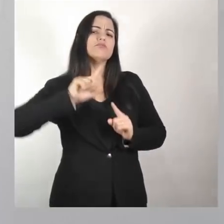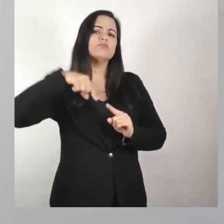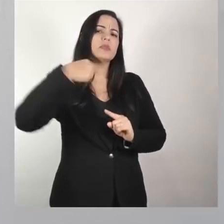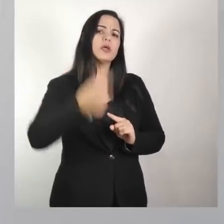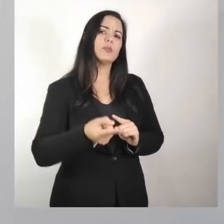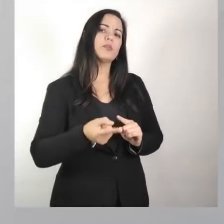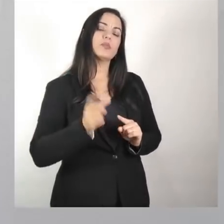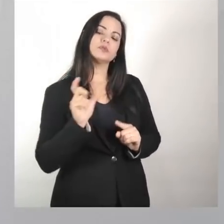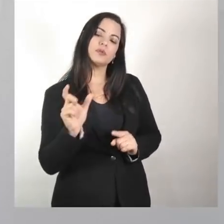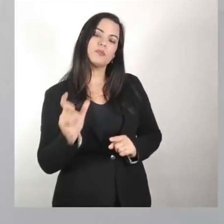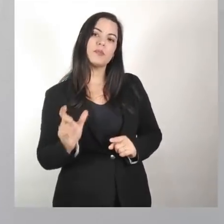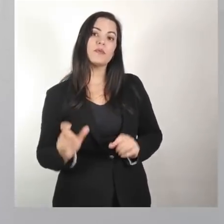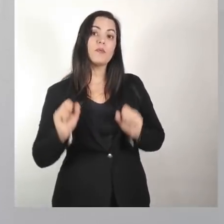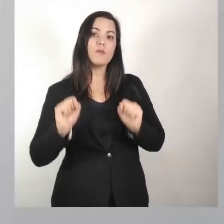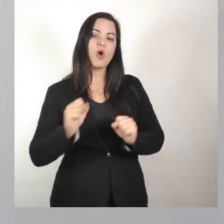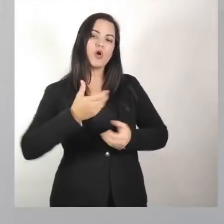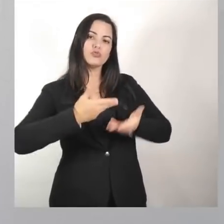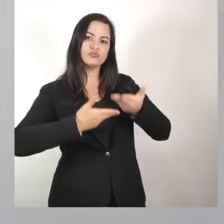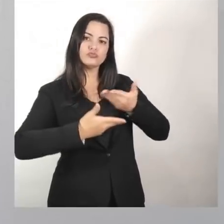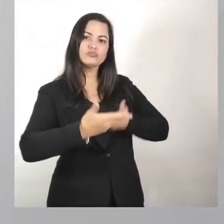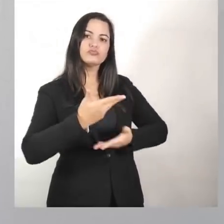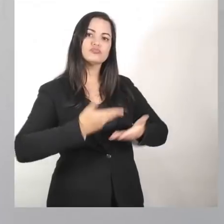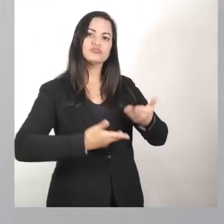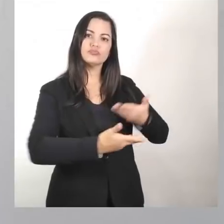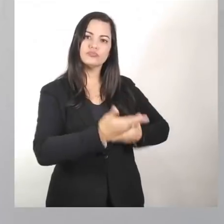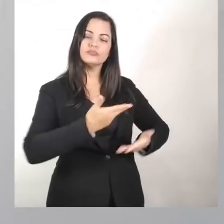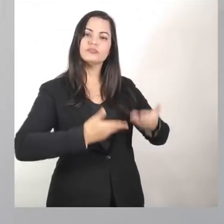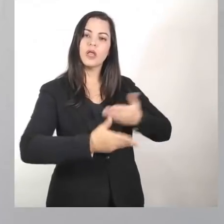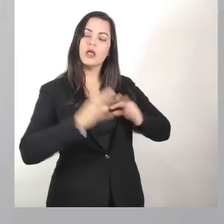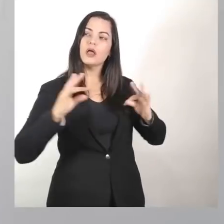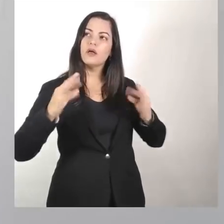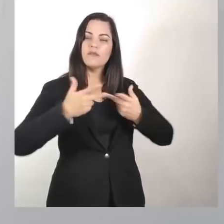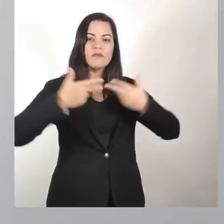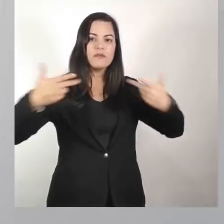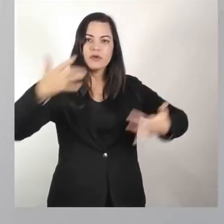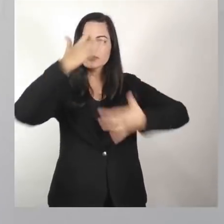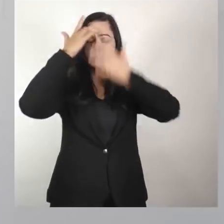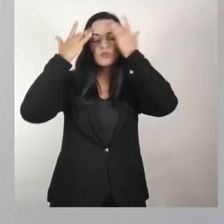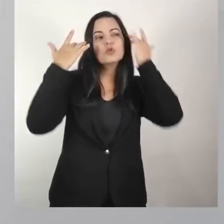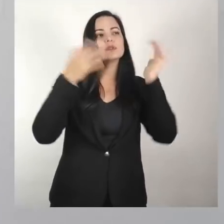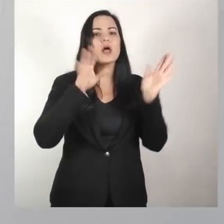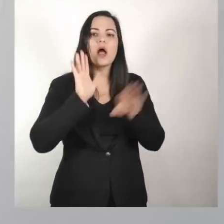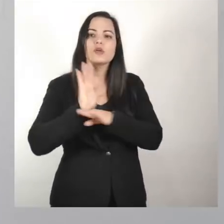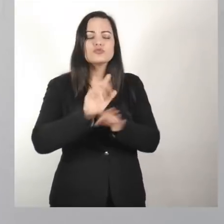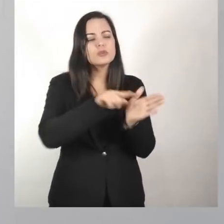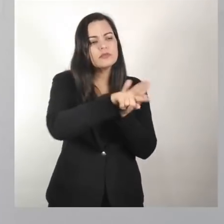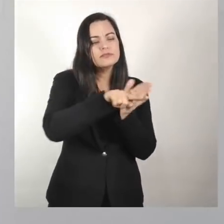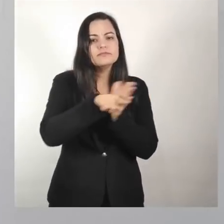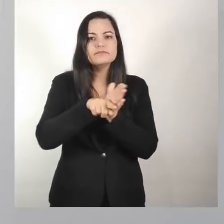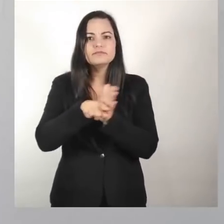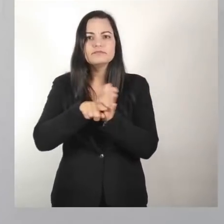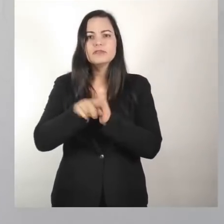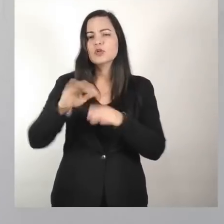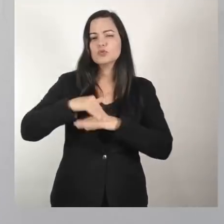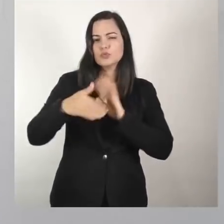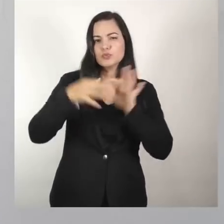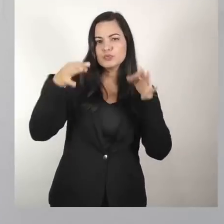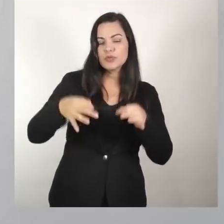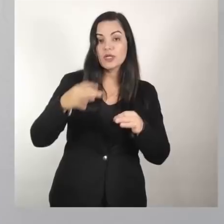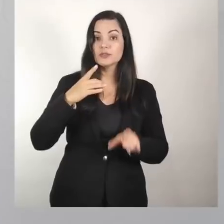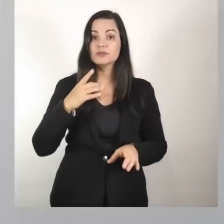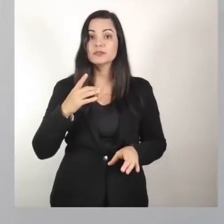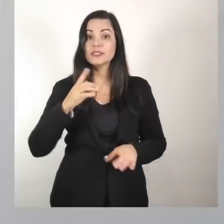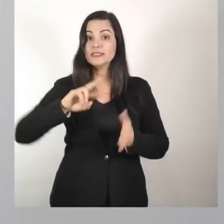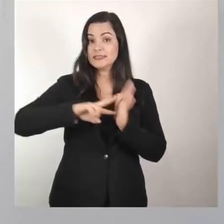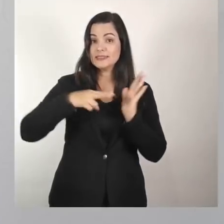consiga, depois essas palavras podem ser compartilhadas aí para que todo mundo consiga investigar direitinho e